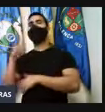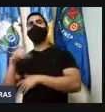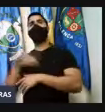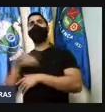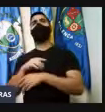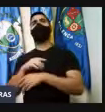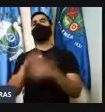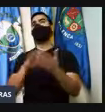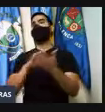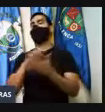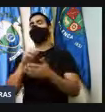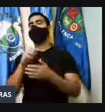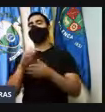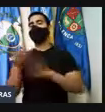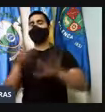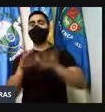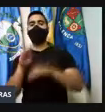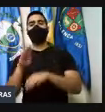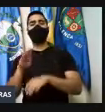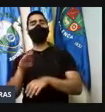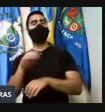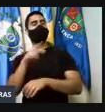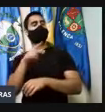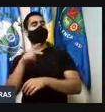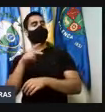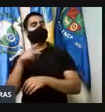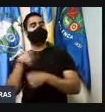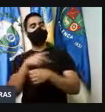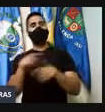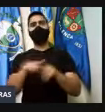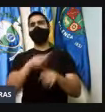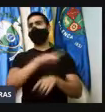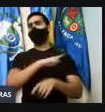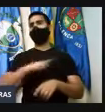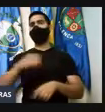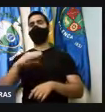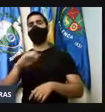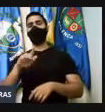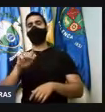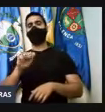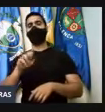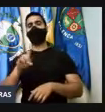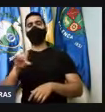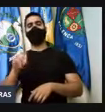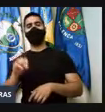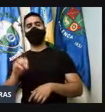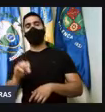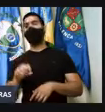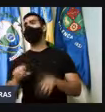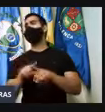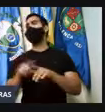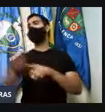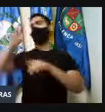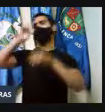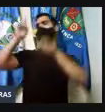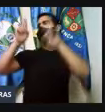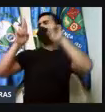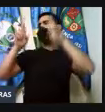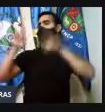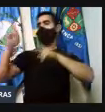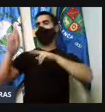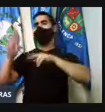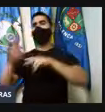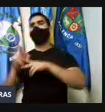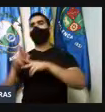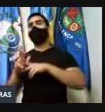saneamento básico no país, do governador Cláudio Castro, enfim, de todas as autoridades em cima